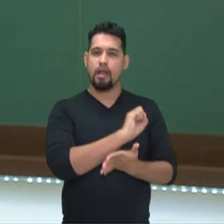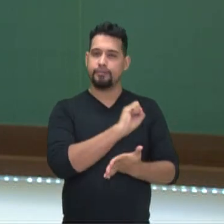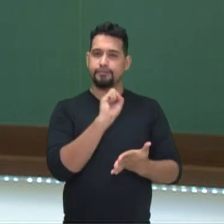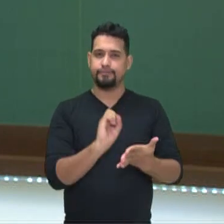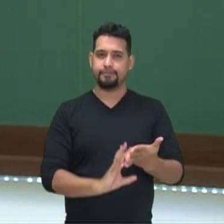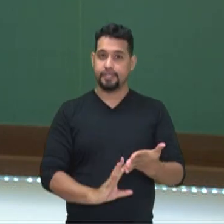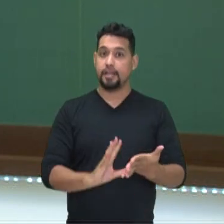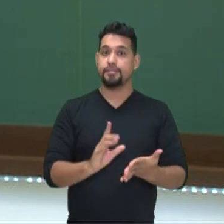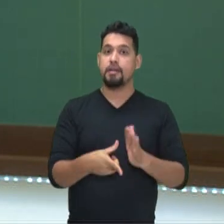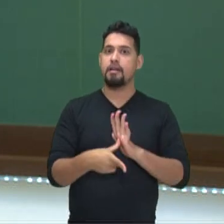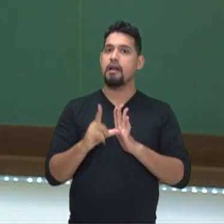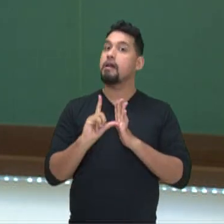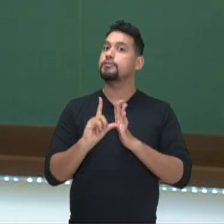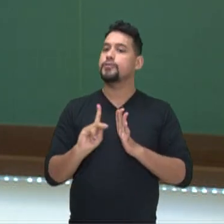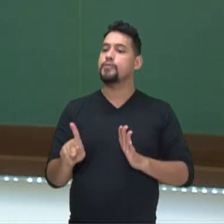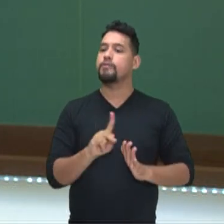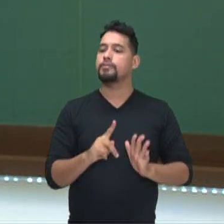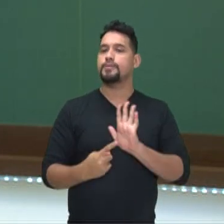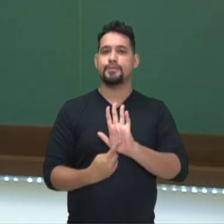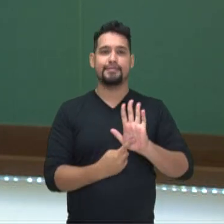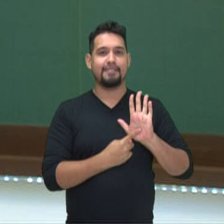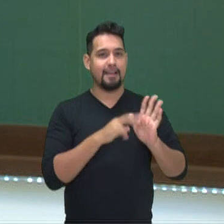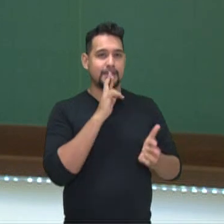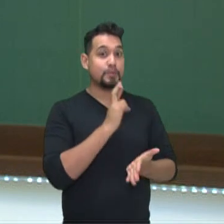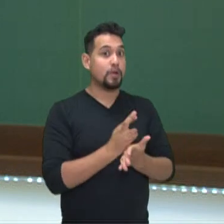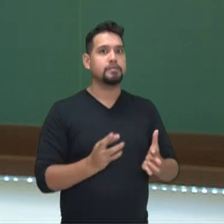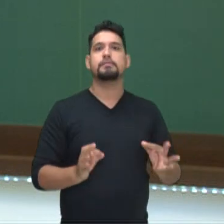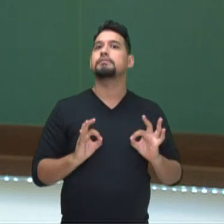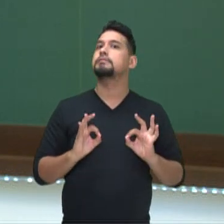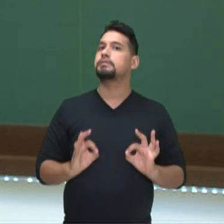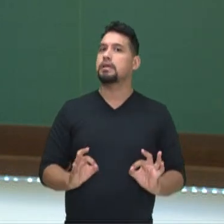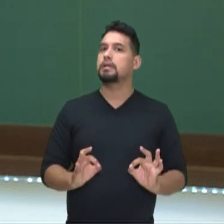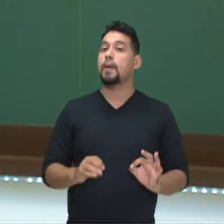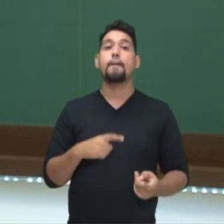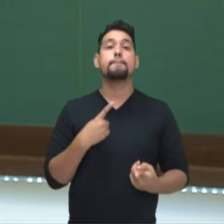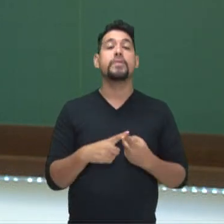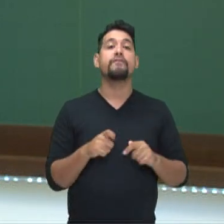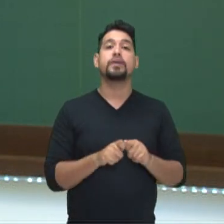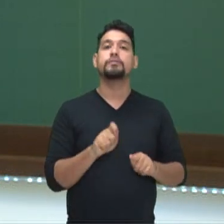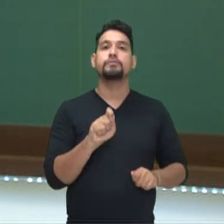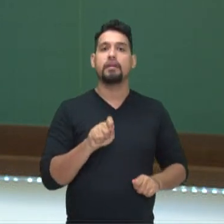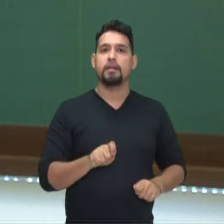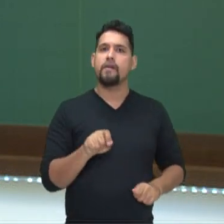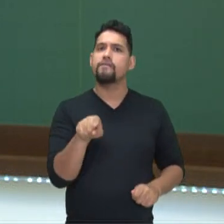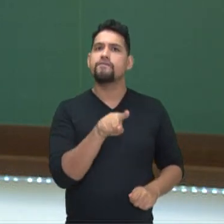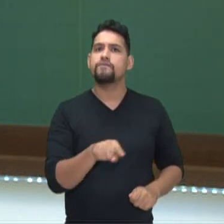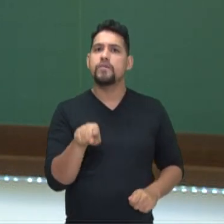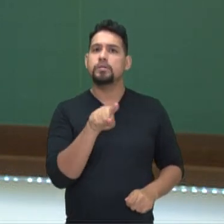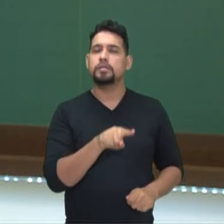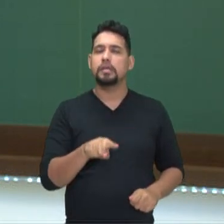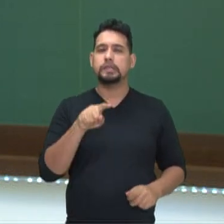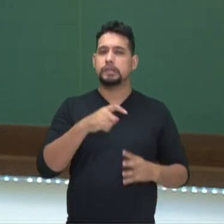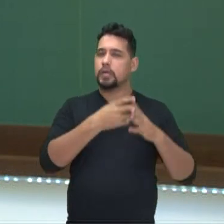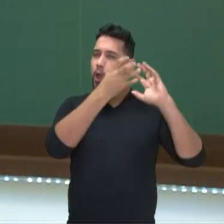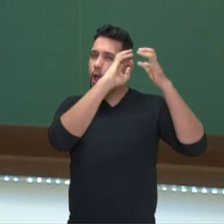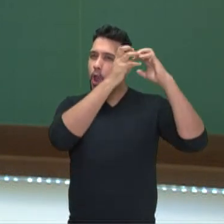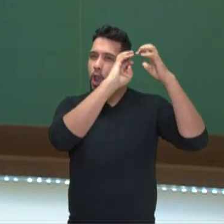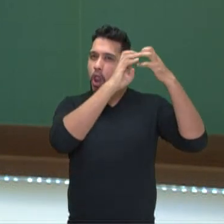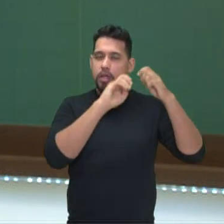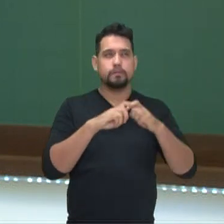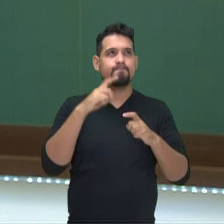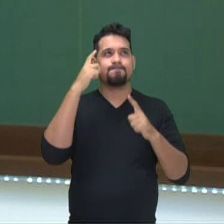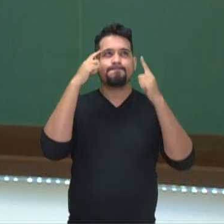atividades antes do professor apresentar a resposta correta, porque isso faz com que vocês coloquem o cérebro em ação,